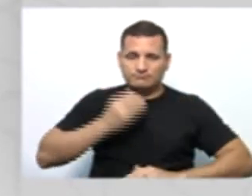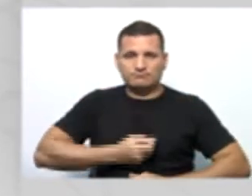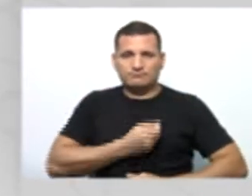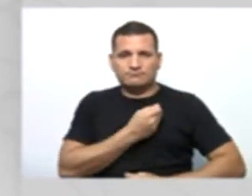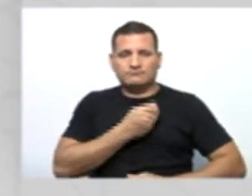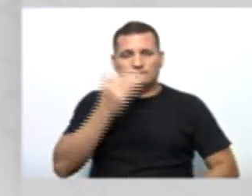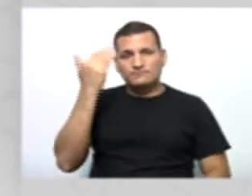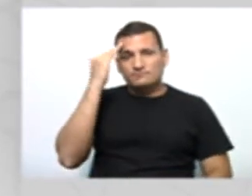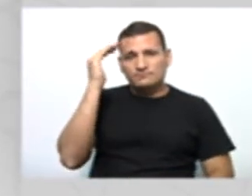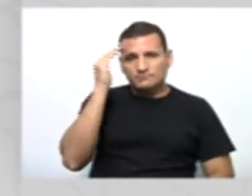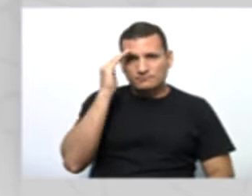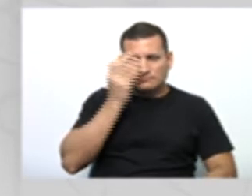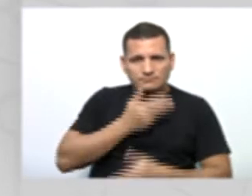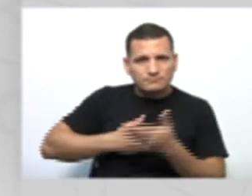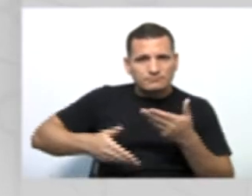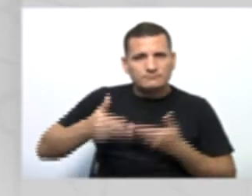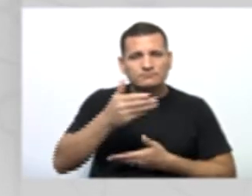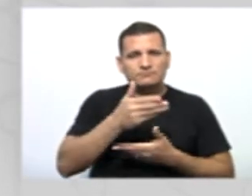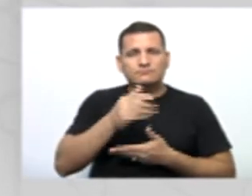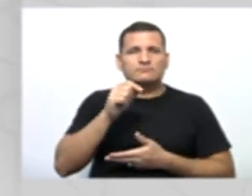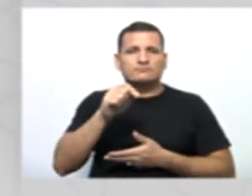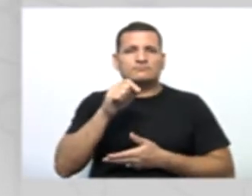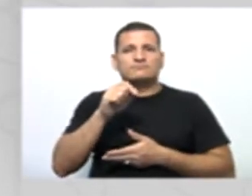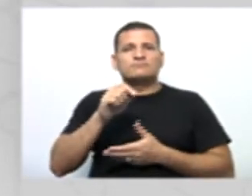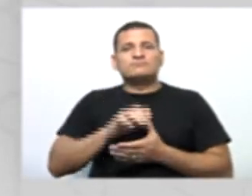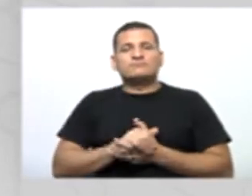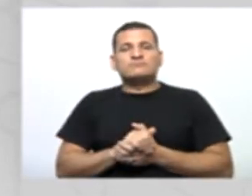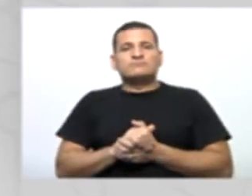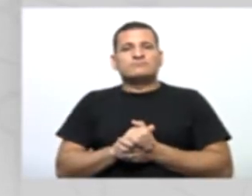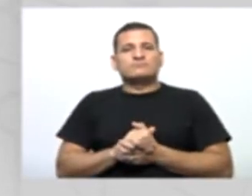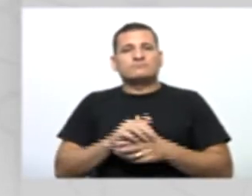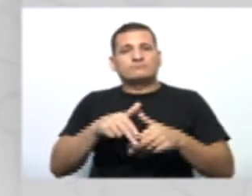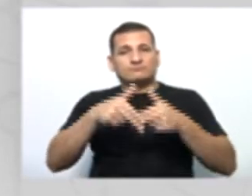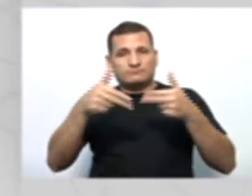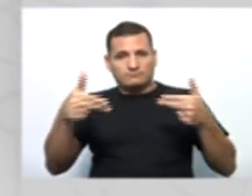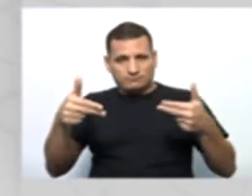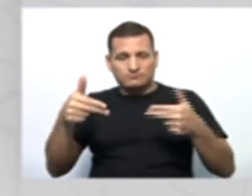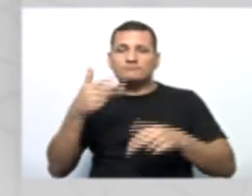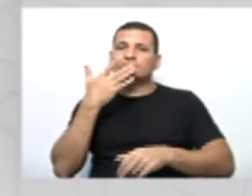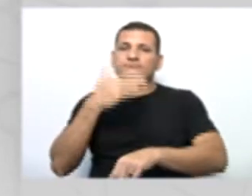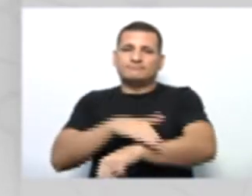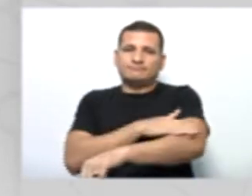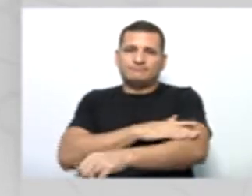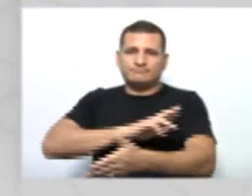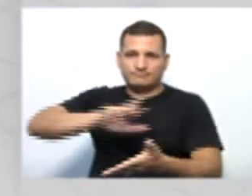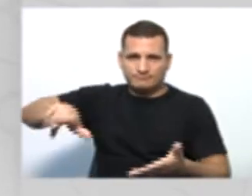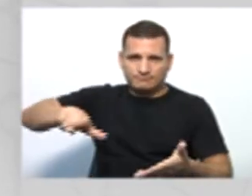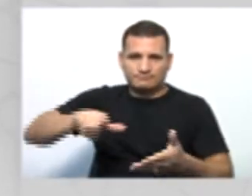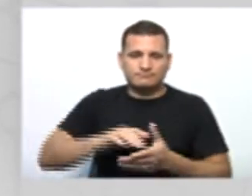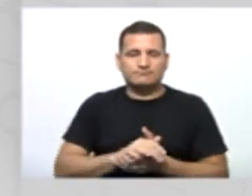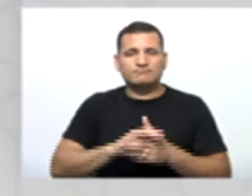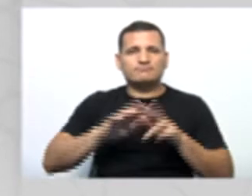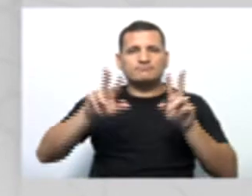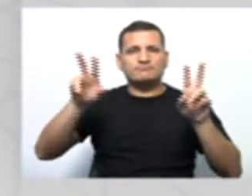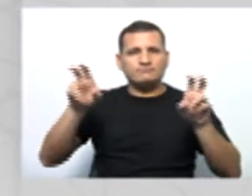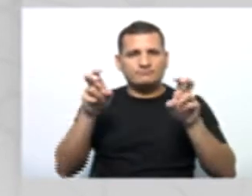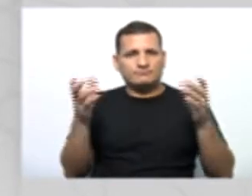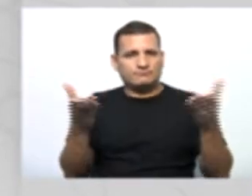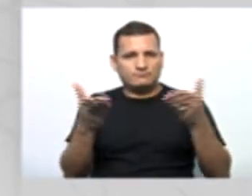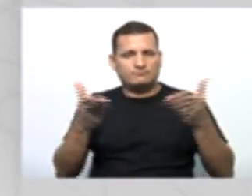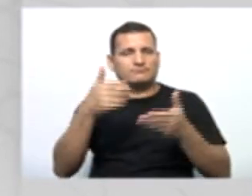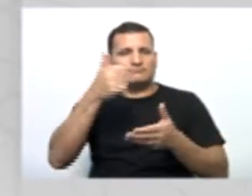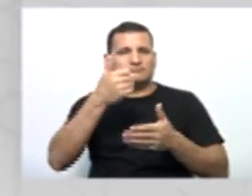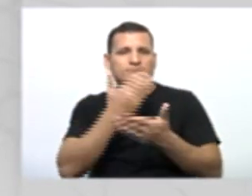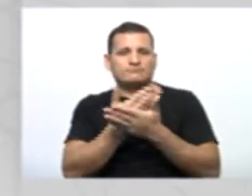as relações étnico-raciais. Conteúdo da nossa primeira teleaula: ética, moral e